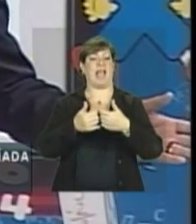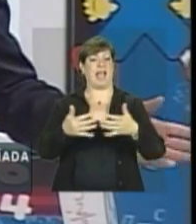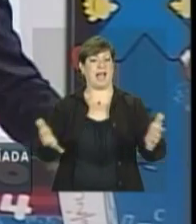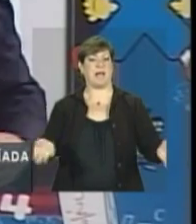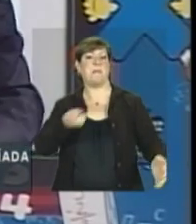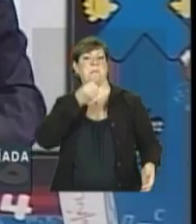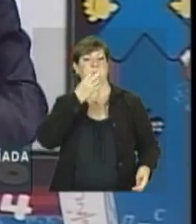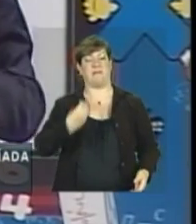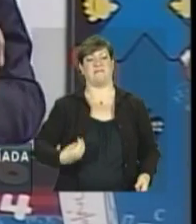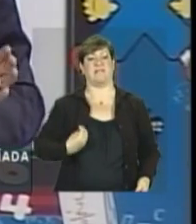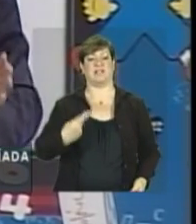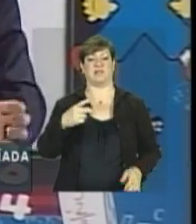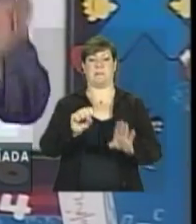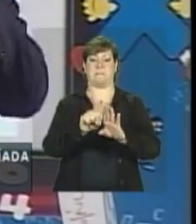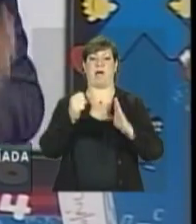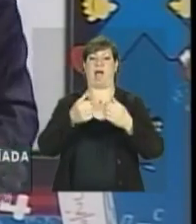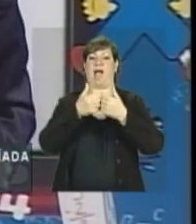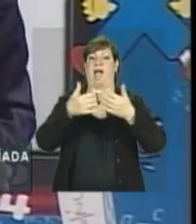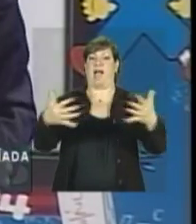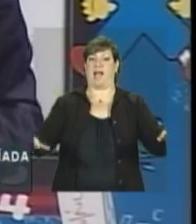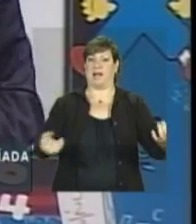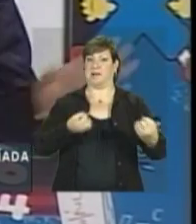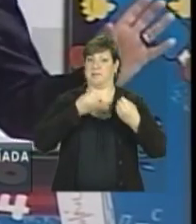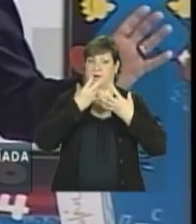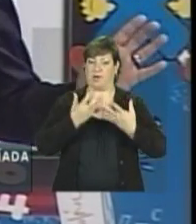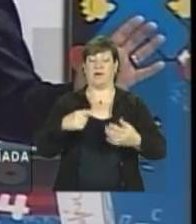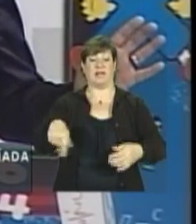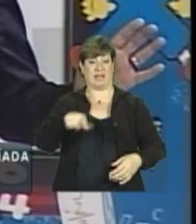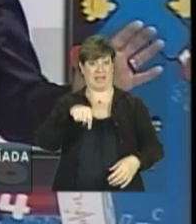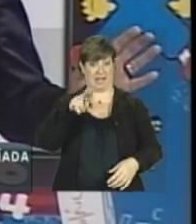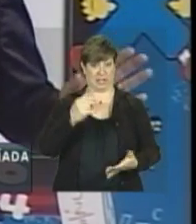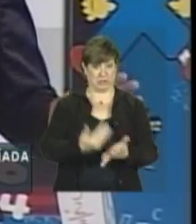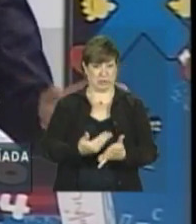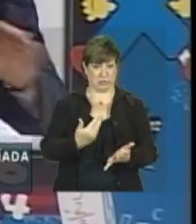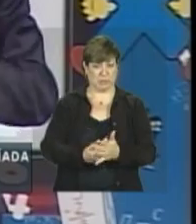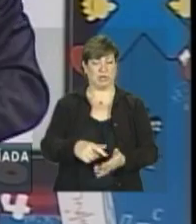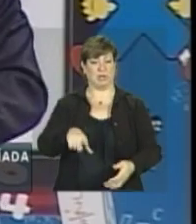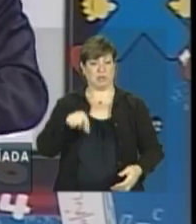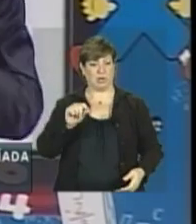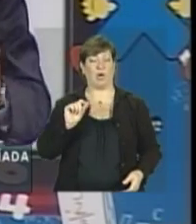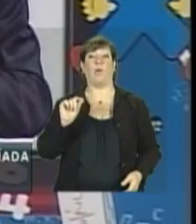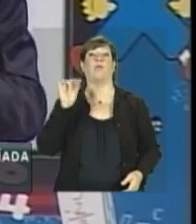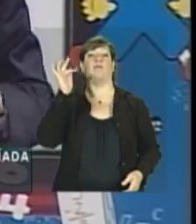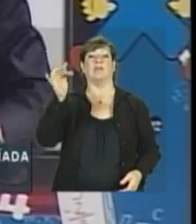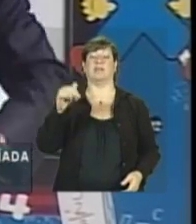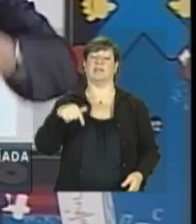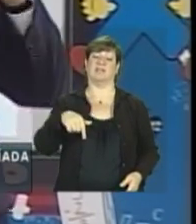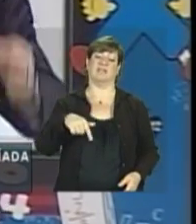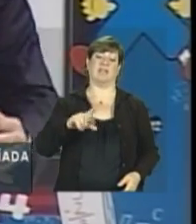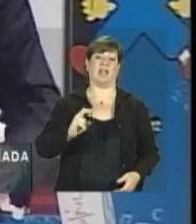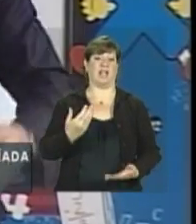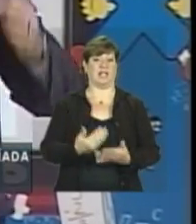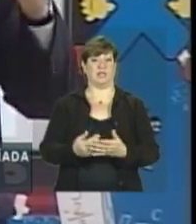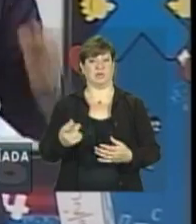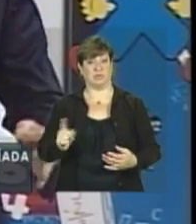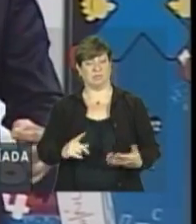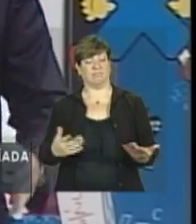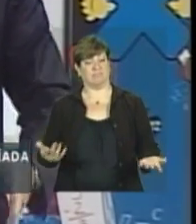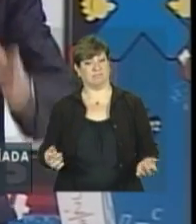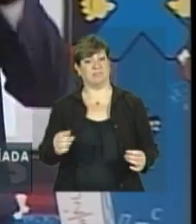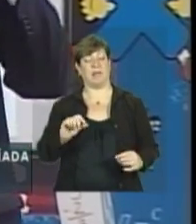porta na vida, e termino dizendo o seguinte, quem estuda, escolhe o que vai ser na vida. Quem não estuda, é escolhido ou não. Então, estudem, continue assim,